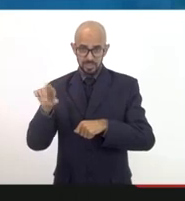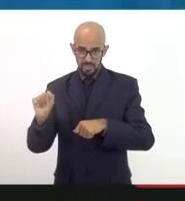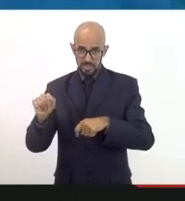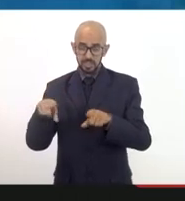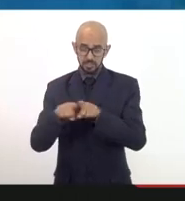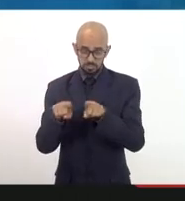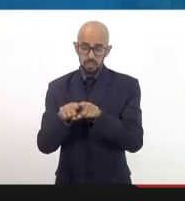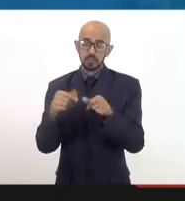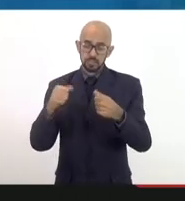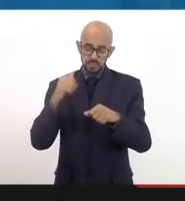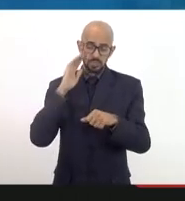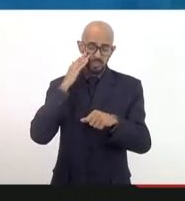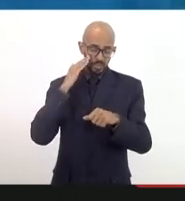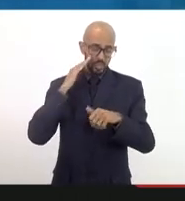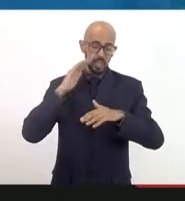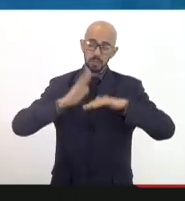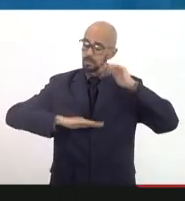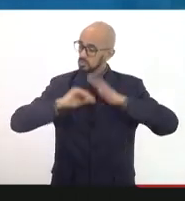Então, eu queria encerrar